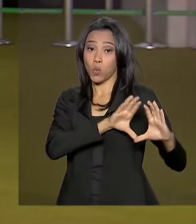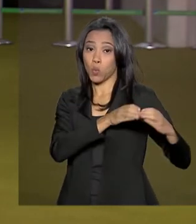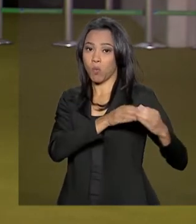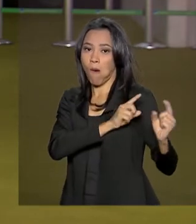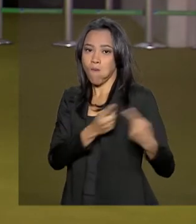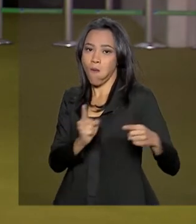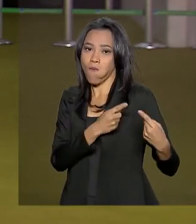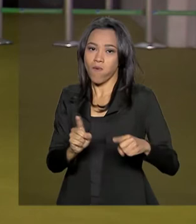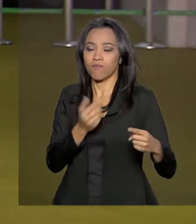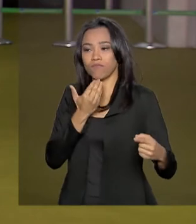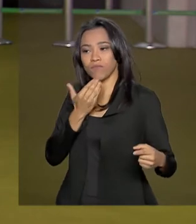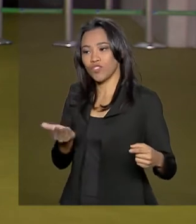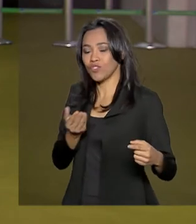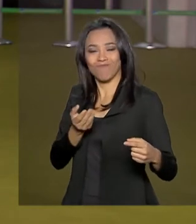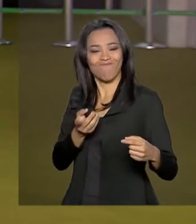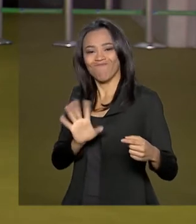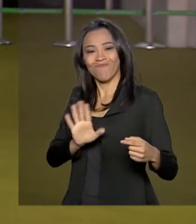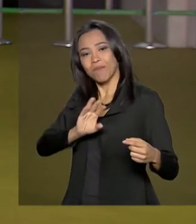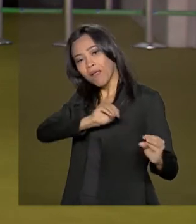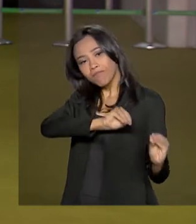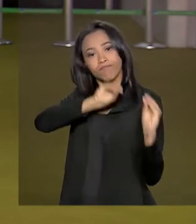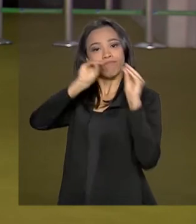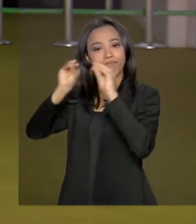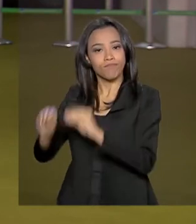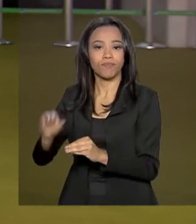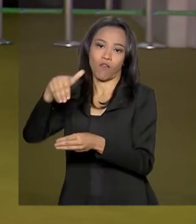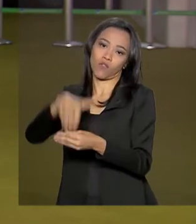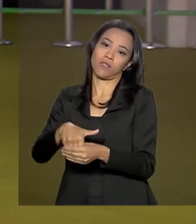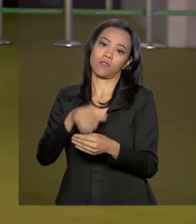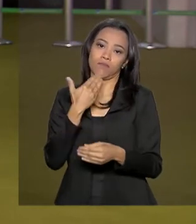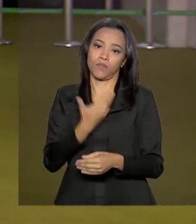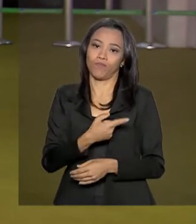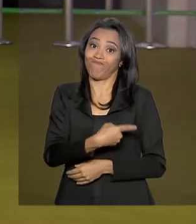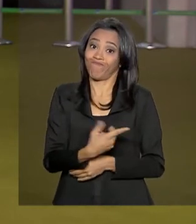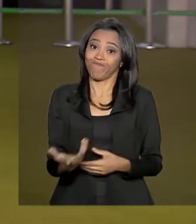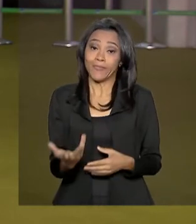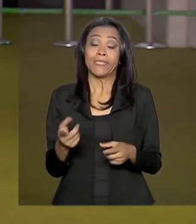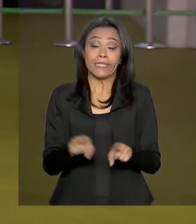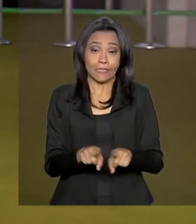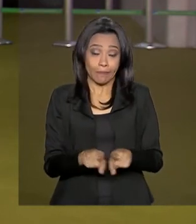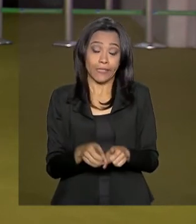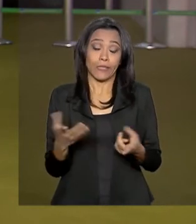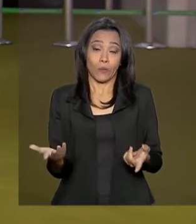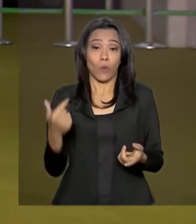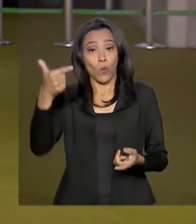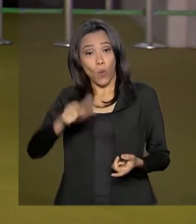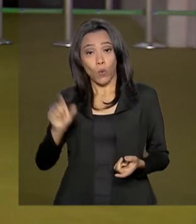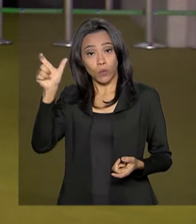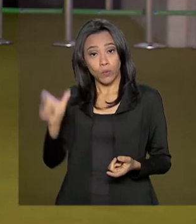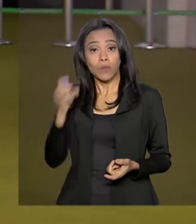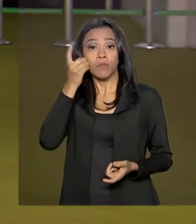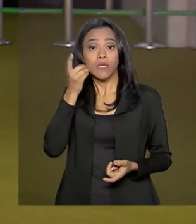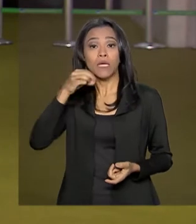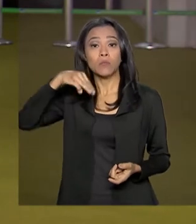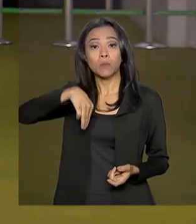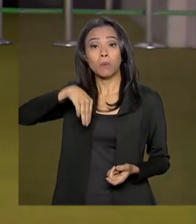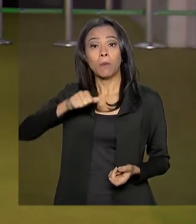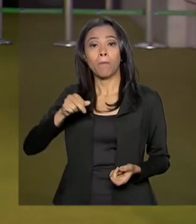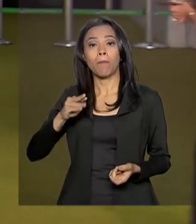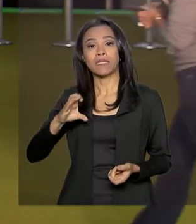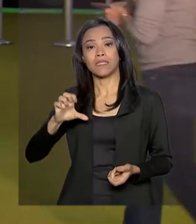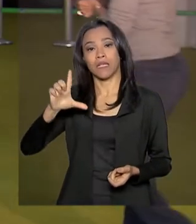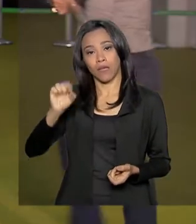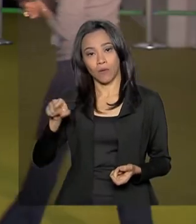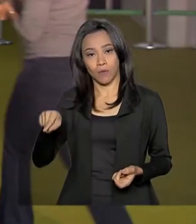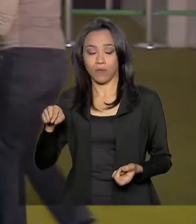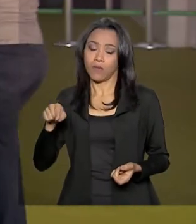o adiamento da votação segundo o presidente da comissão o deputado marcelo ramos a expectativa é de que é aconteça o